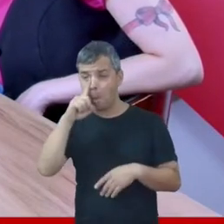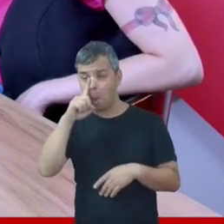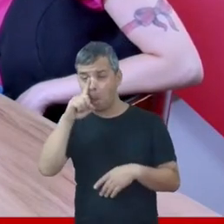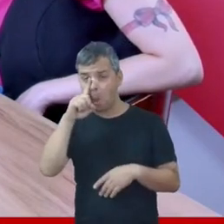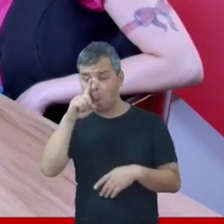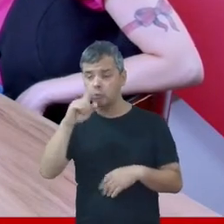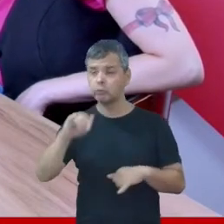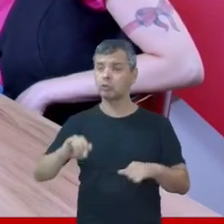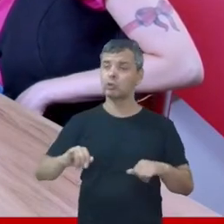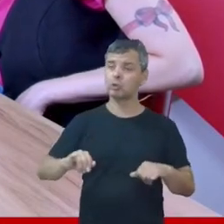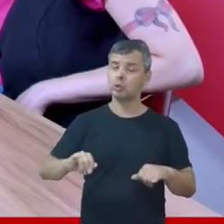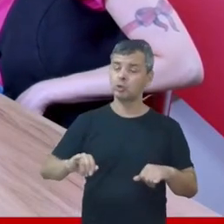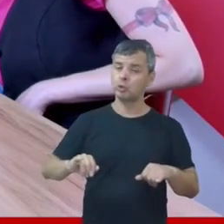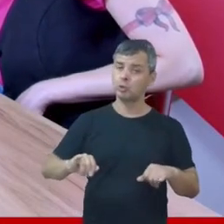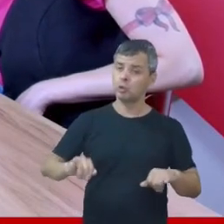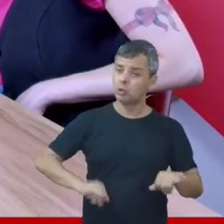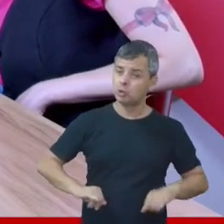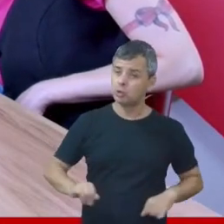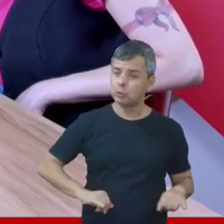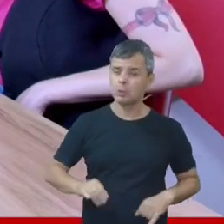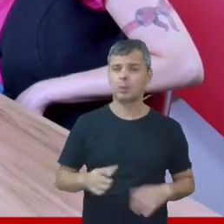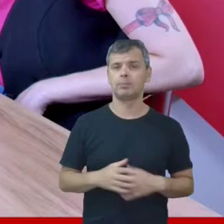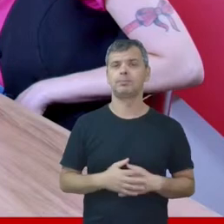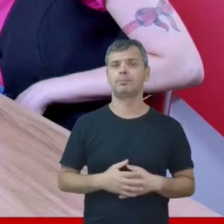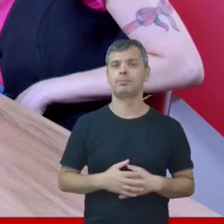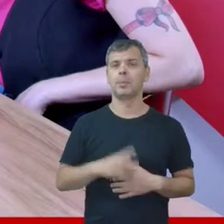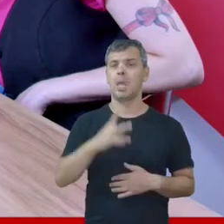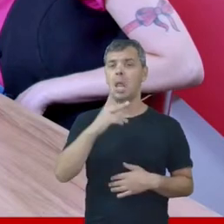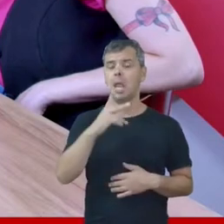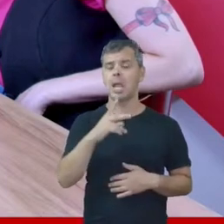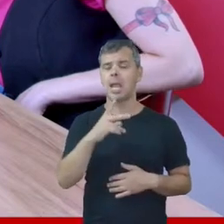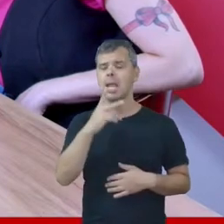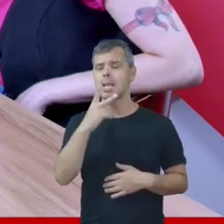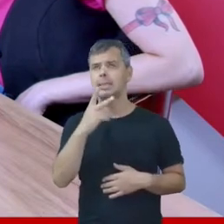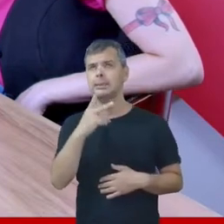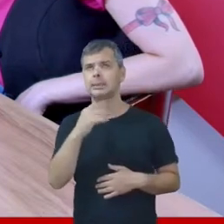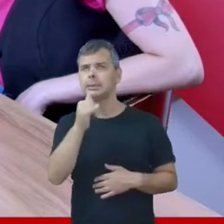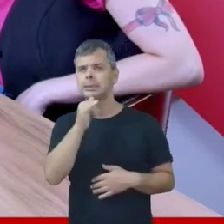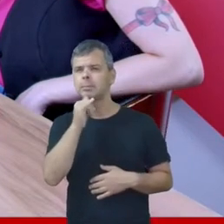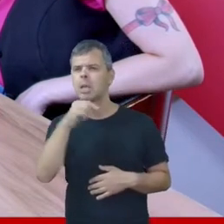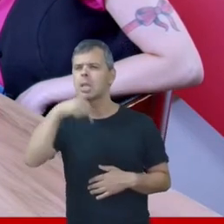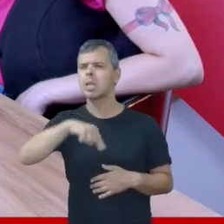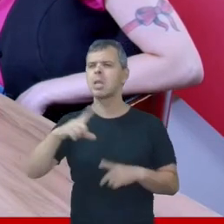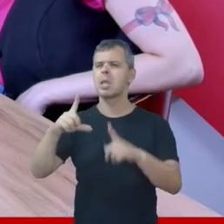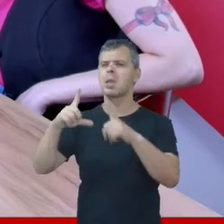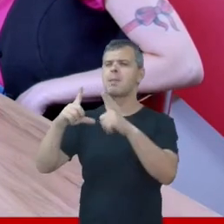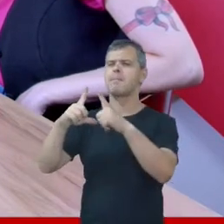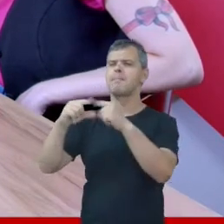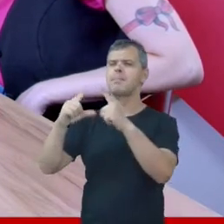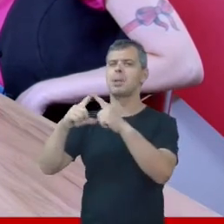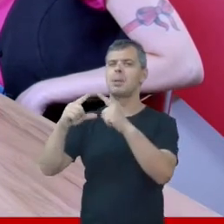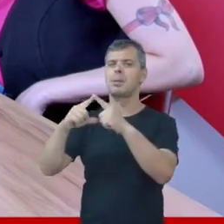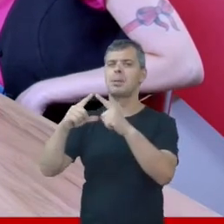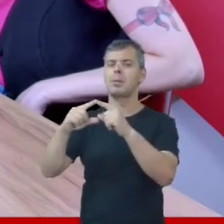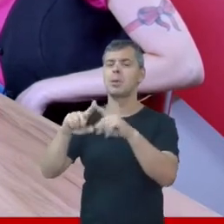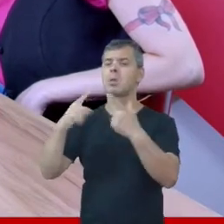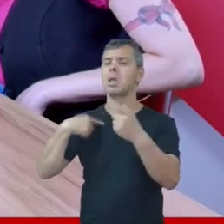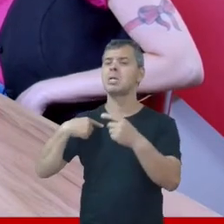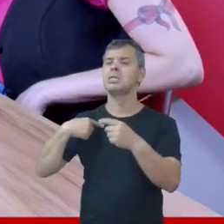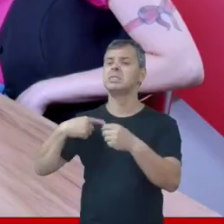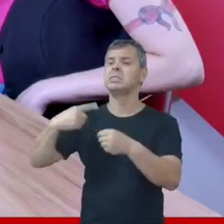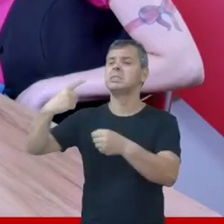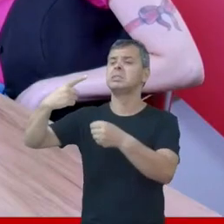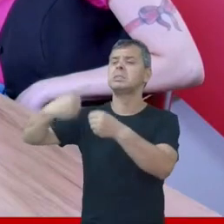sofrer, sabe? Por exemplo, recentemente aqui em Brasília, numa cidade chamada